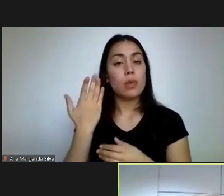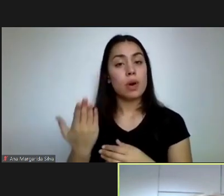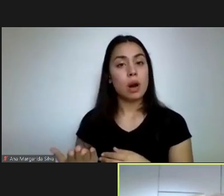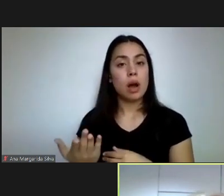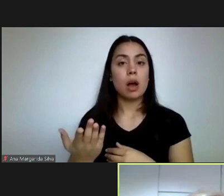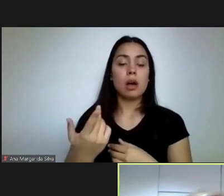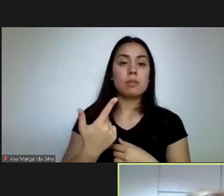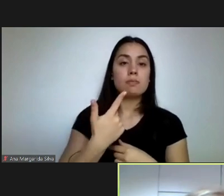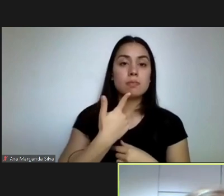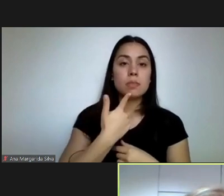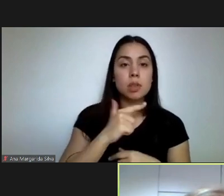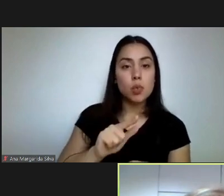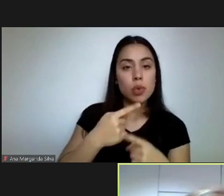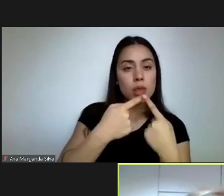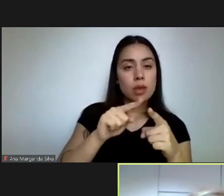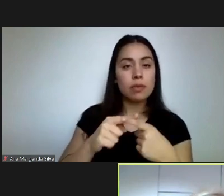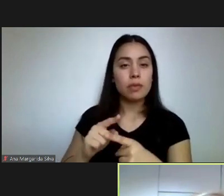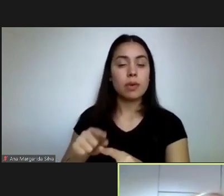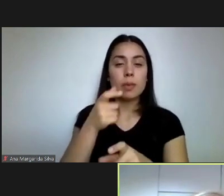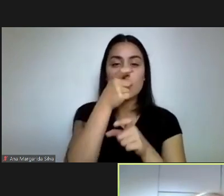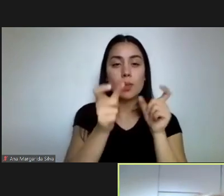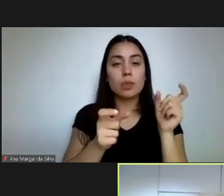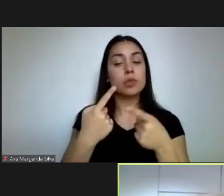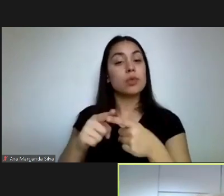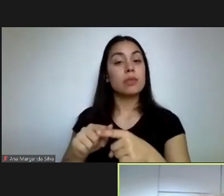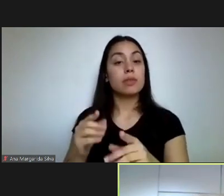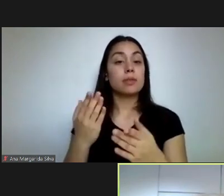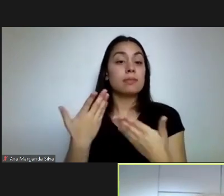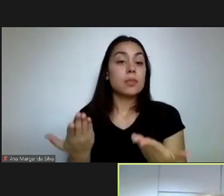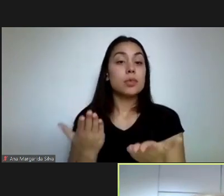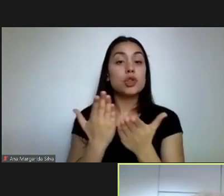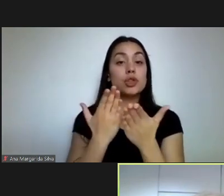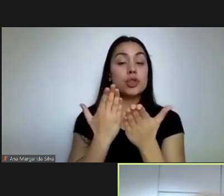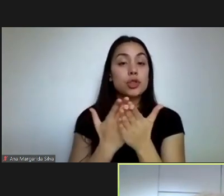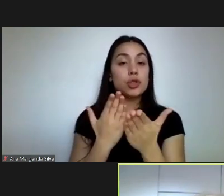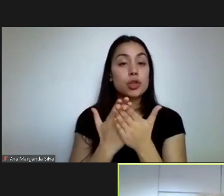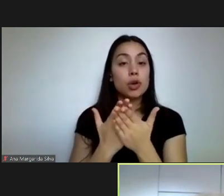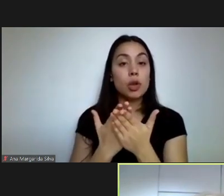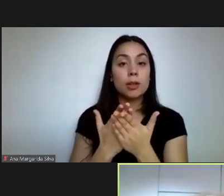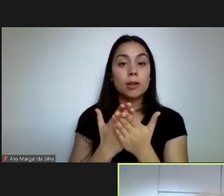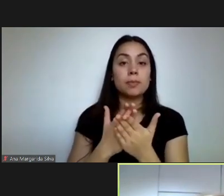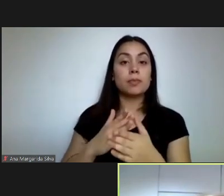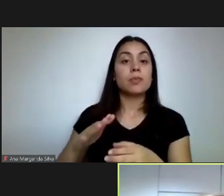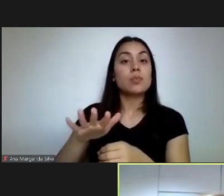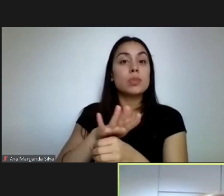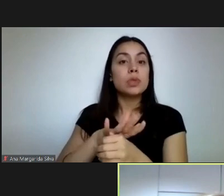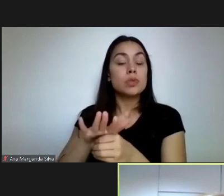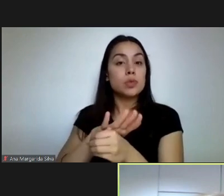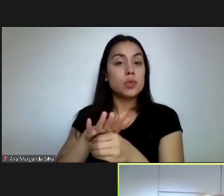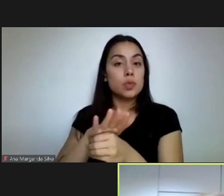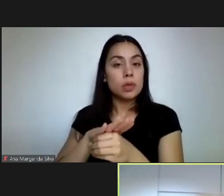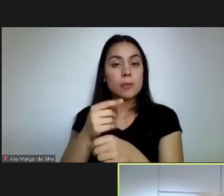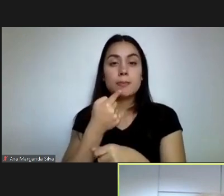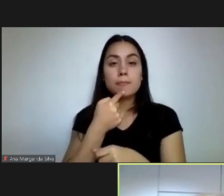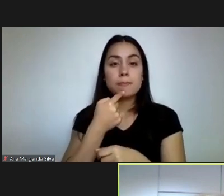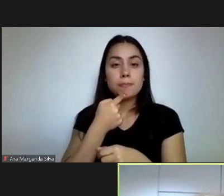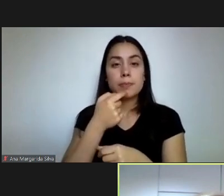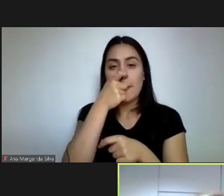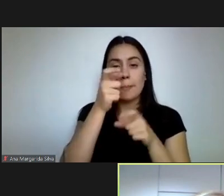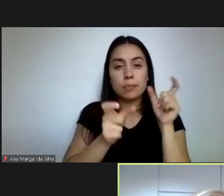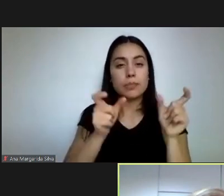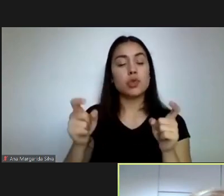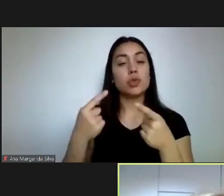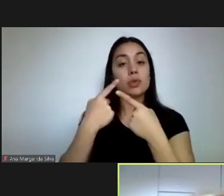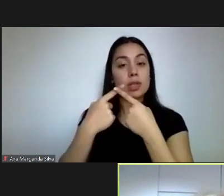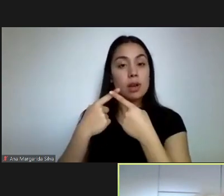estar, com tudo o que é diferente. E a escola pode ser esse espaço, tem que ser esse espaço de nos confrontarmos com o que é diferente e com